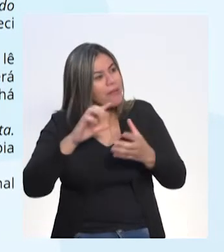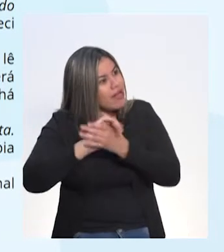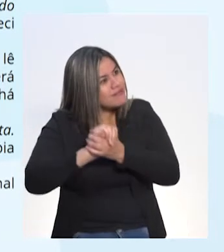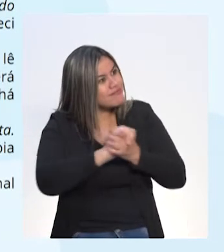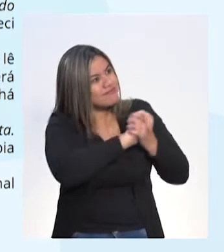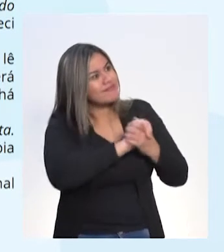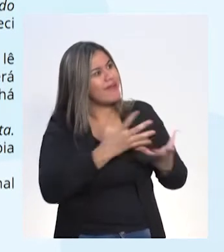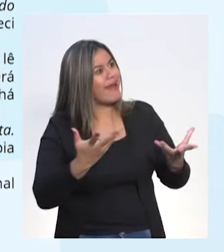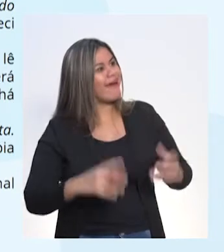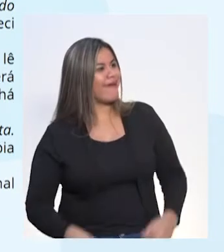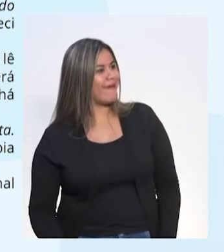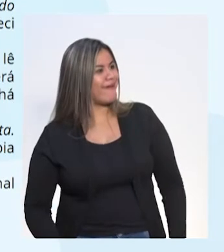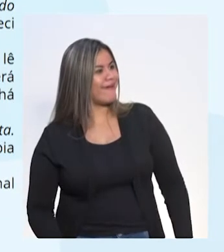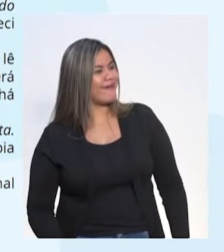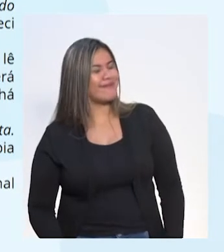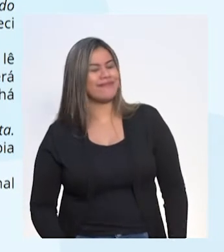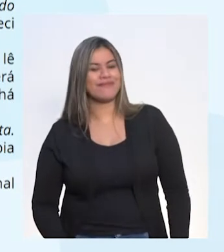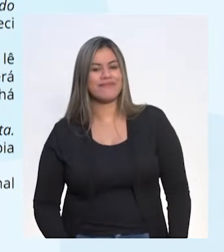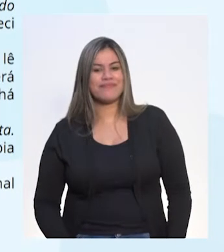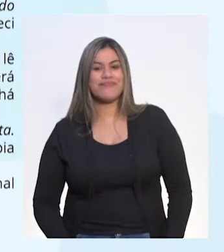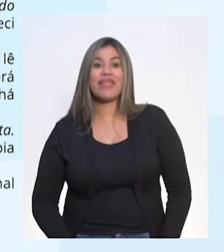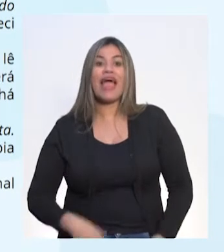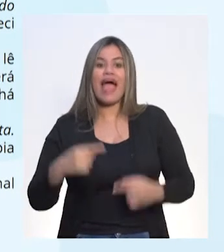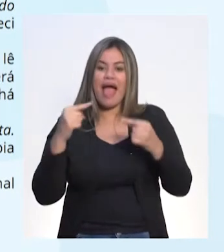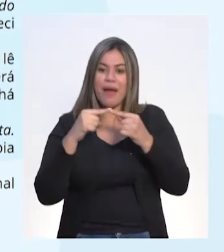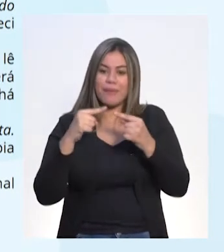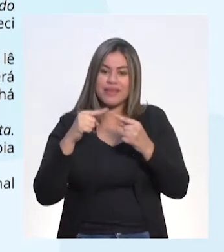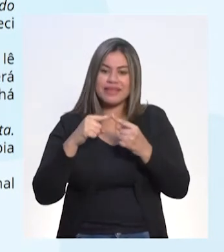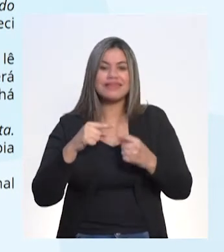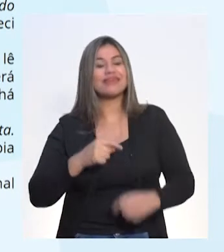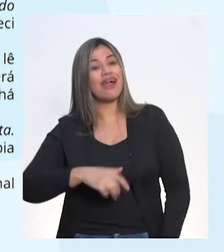cumprimentar. Imita.